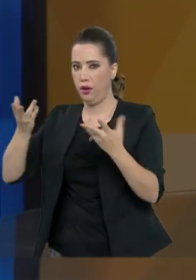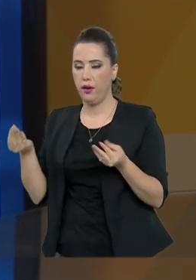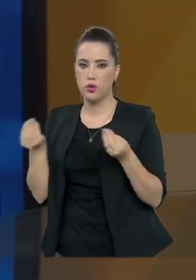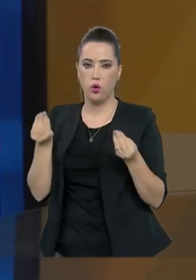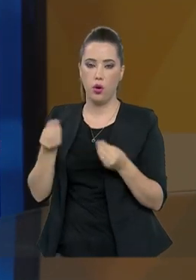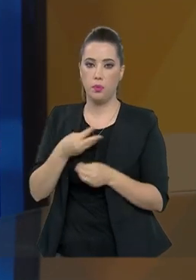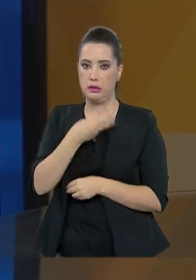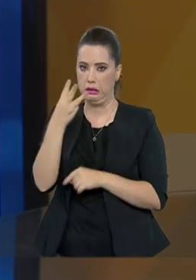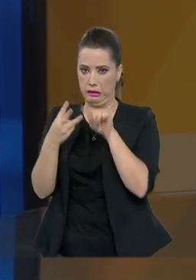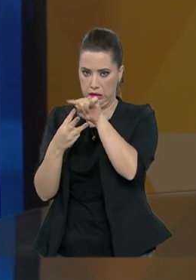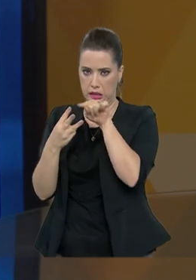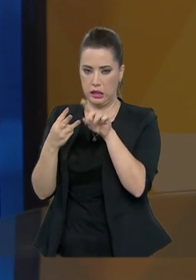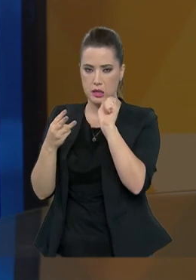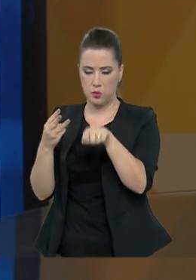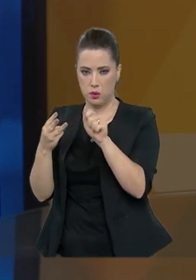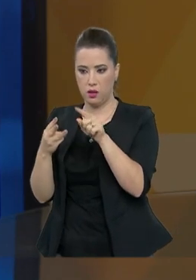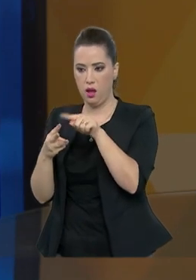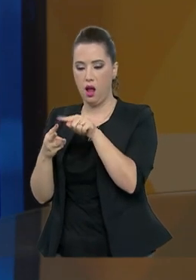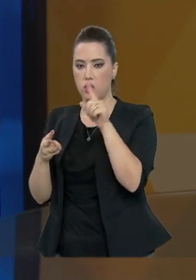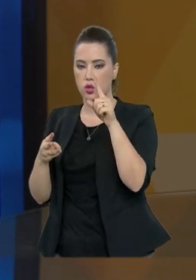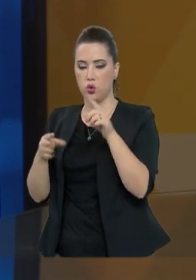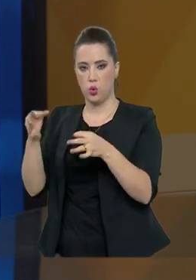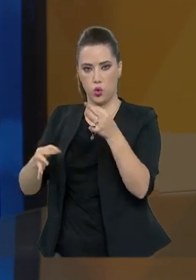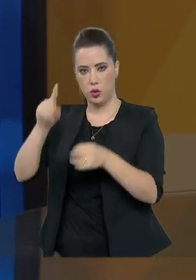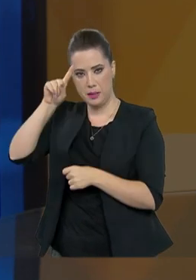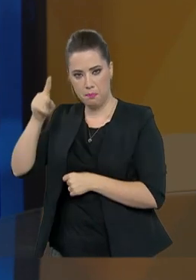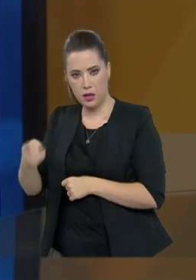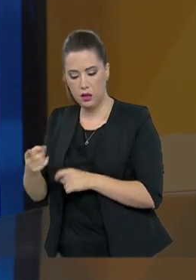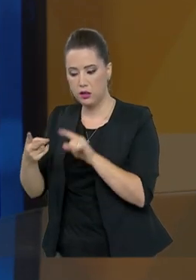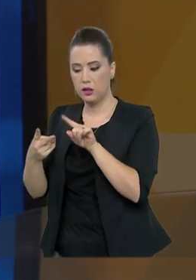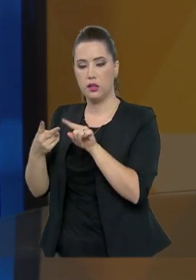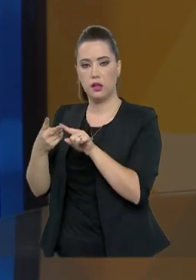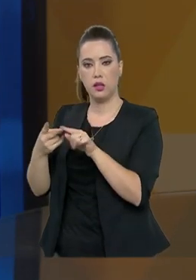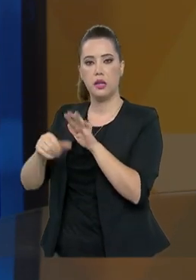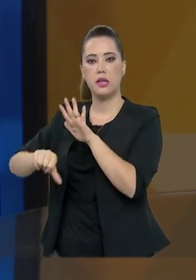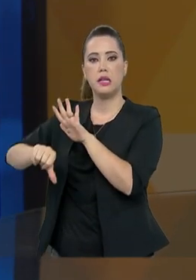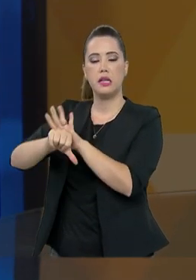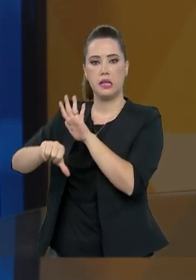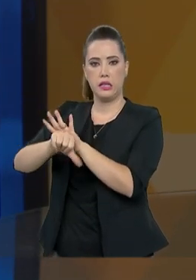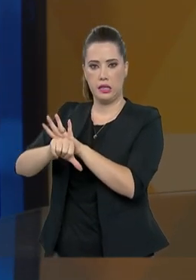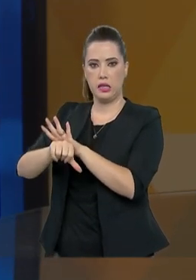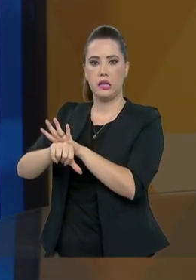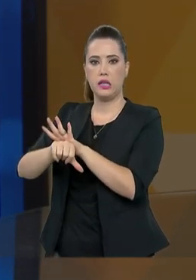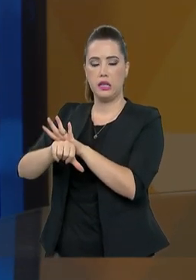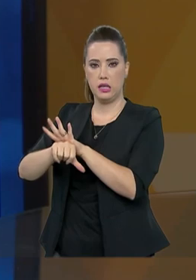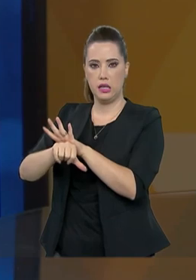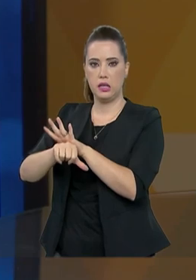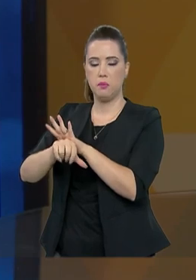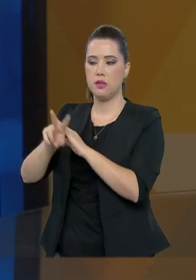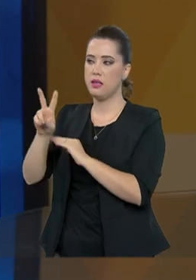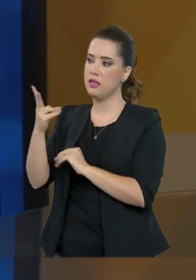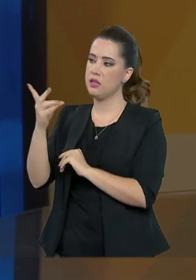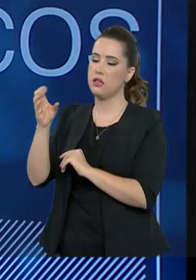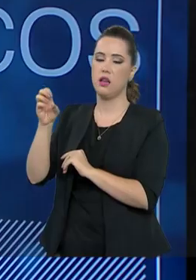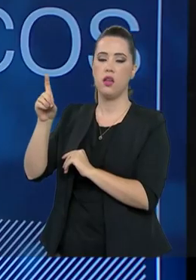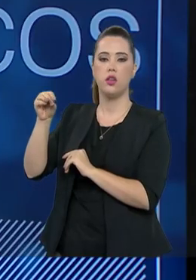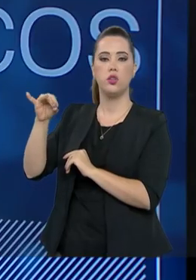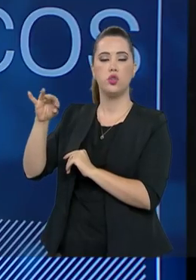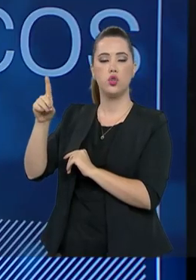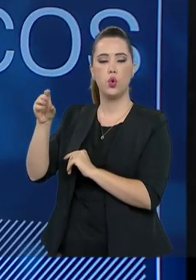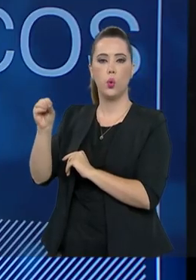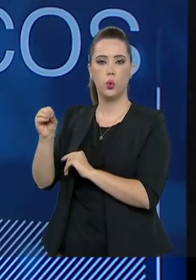possibilidades: quando o juiz determina, crimes hediondos e dolosos com violência grave? Correto,